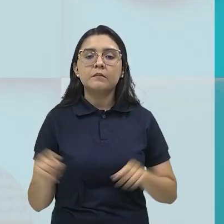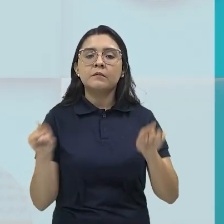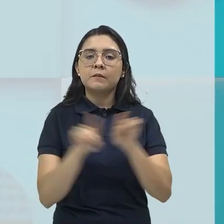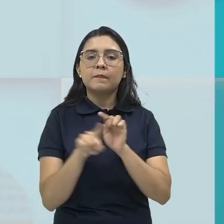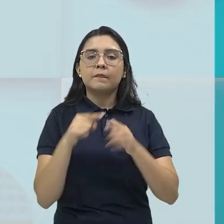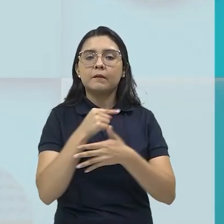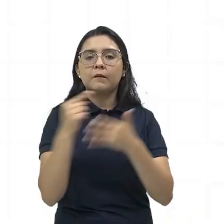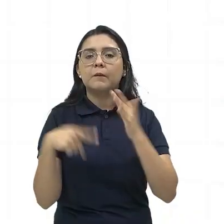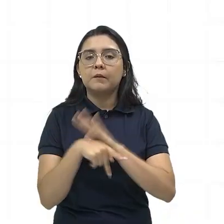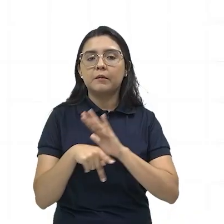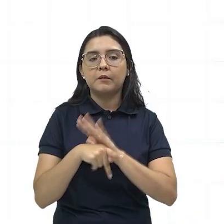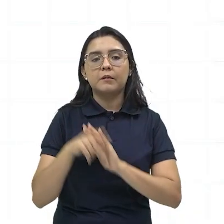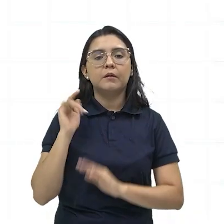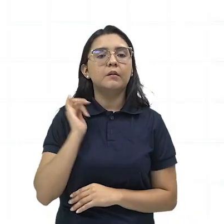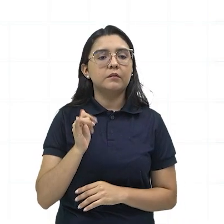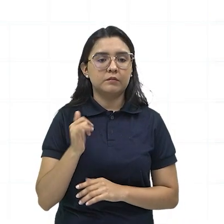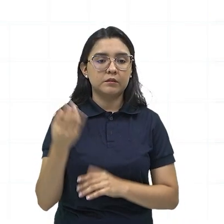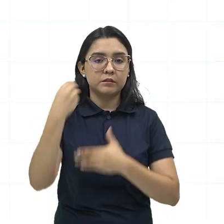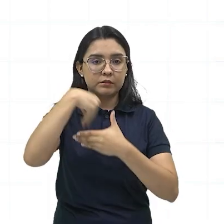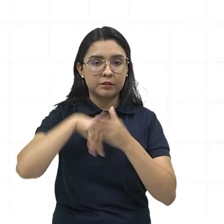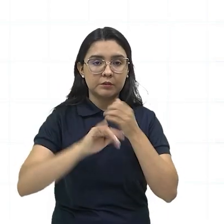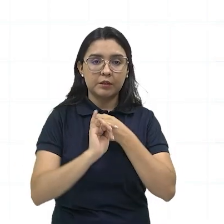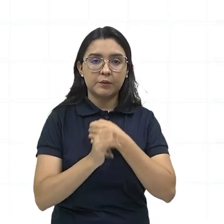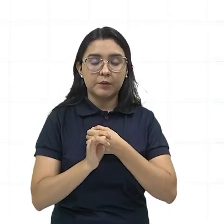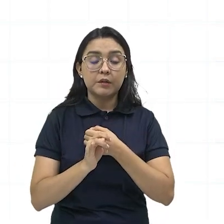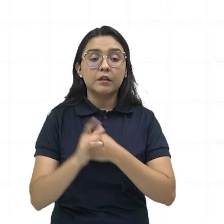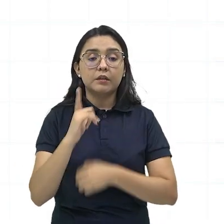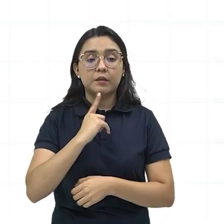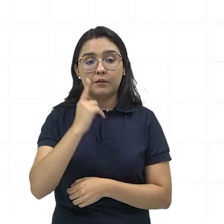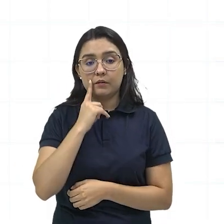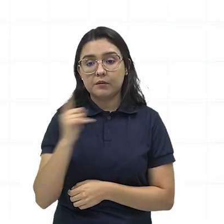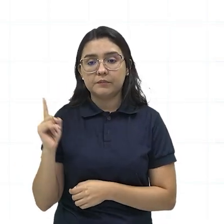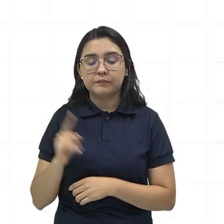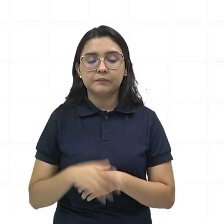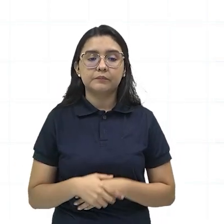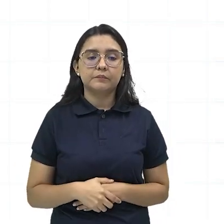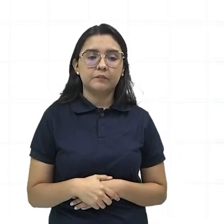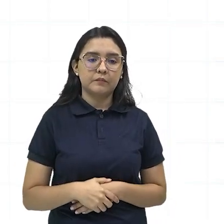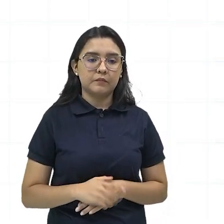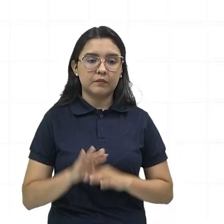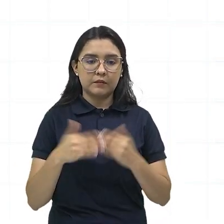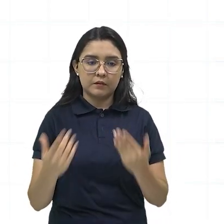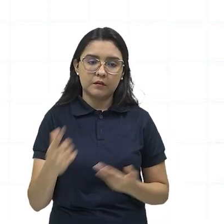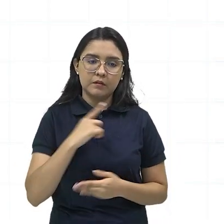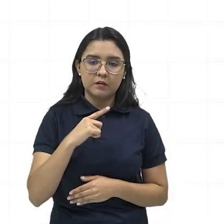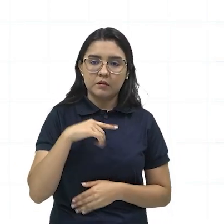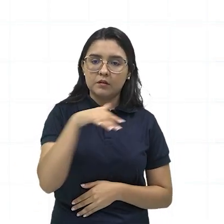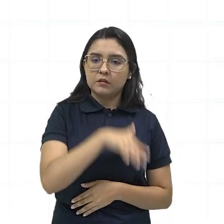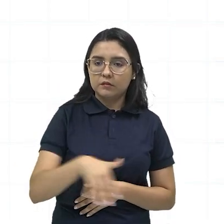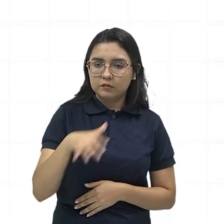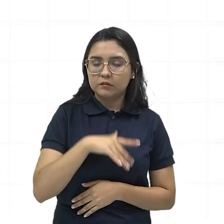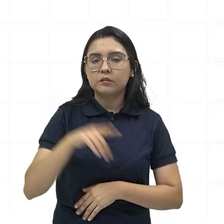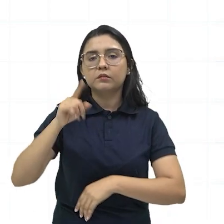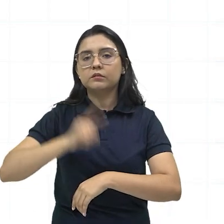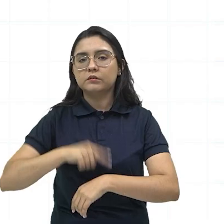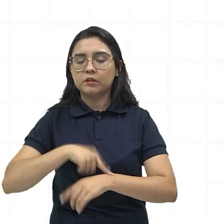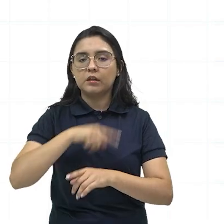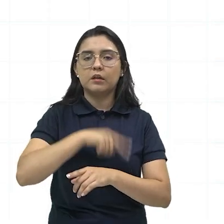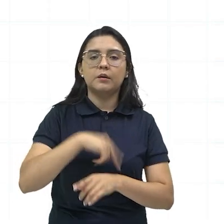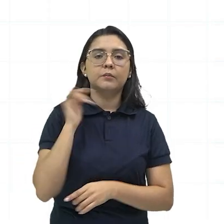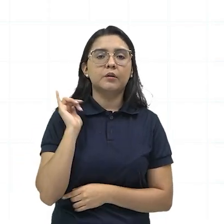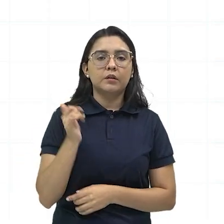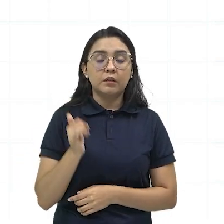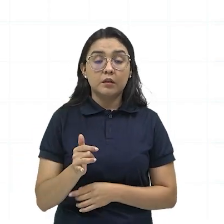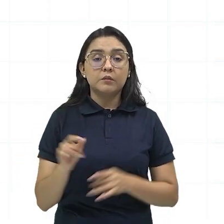da narrativa na crônica, né? A gente tem aí elementos como espaço, tempo, narrador, eles